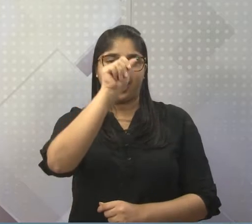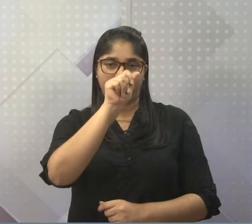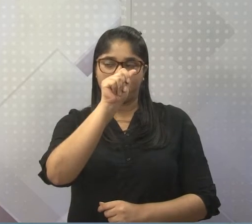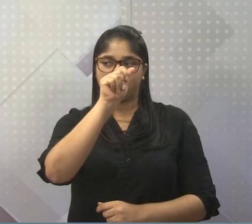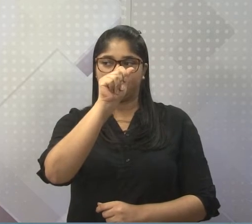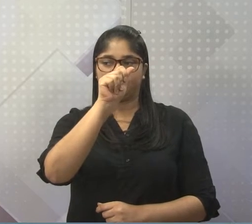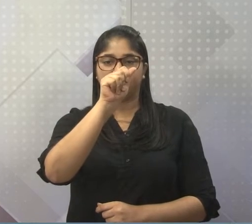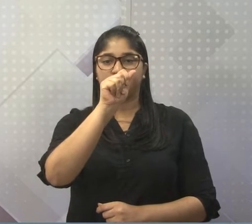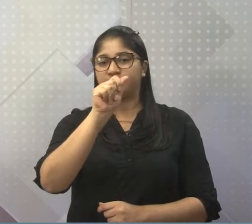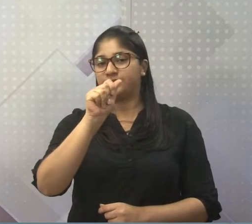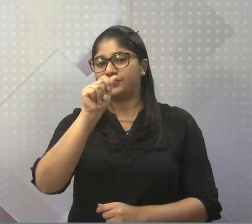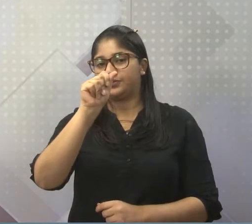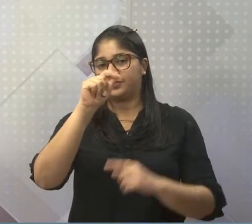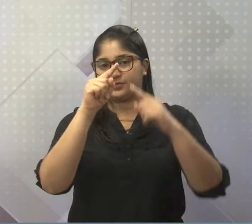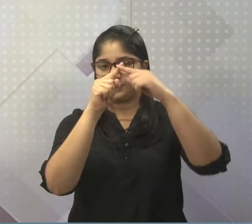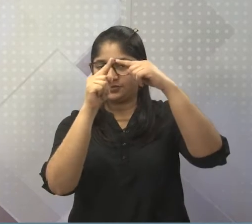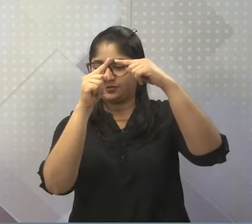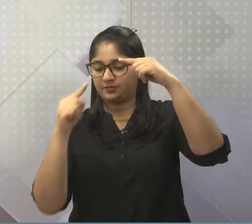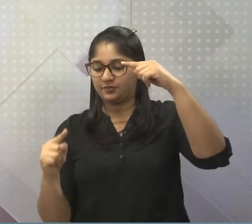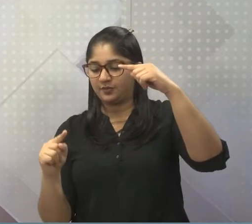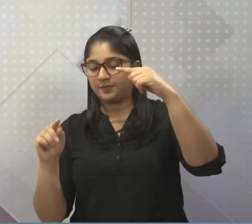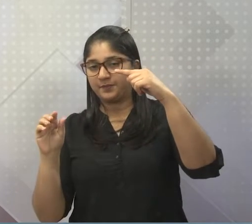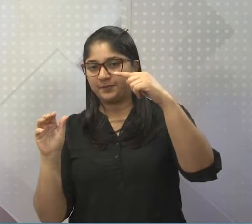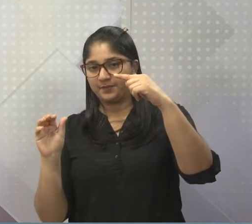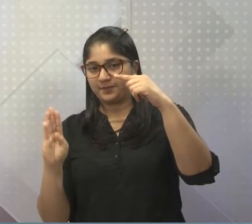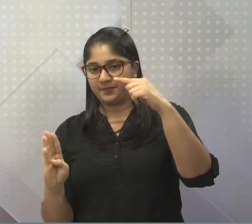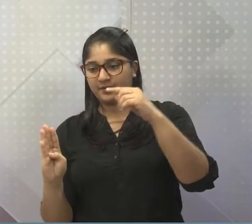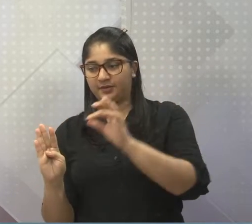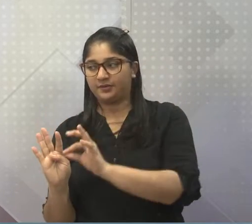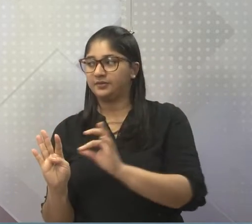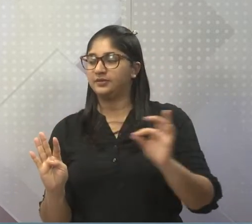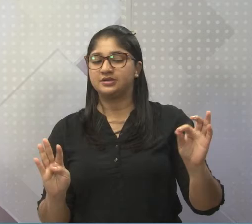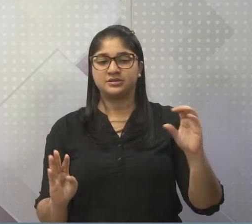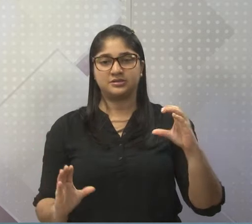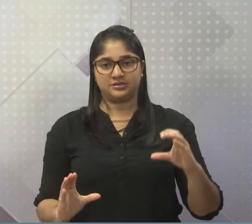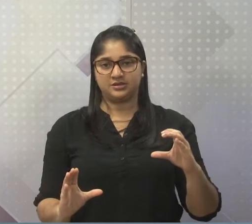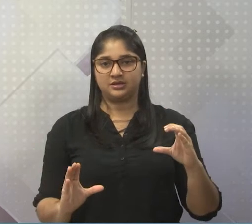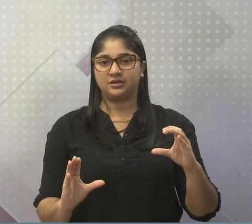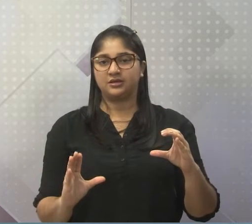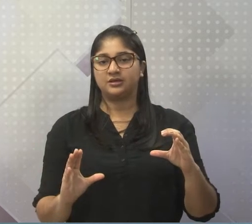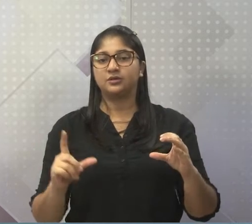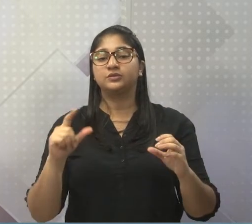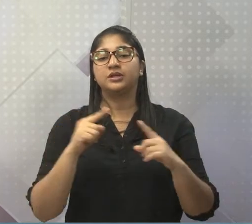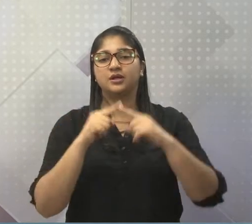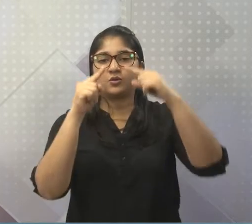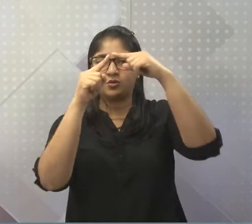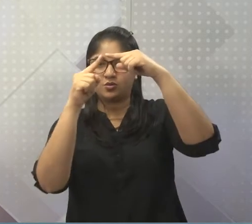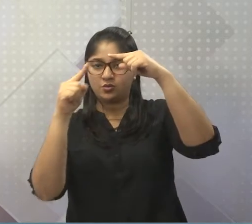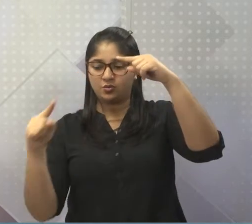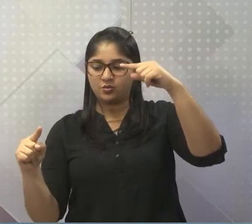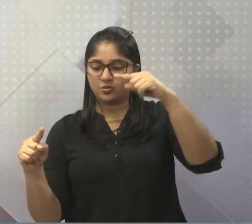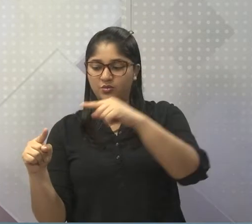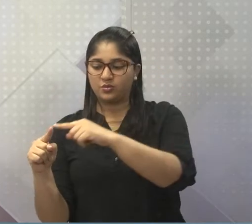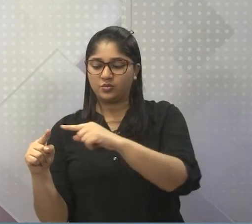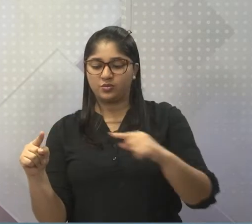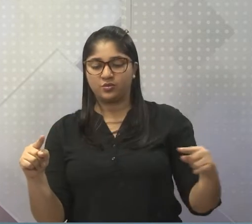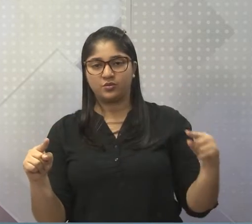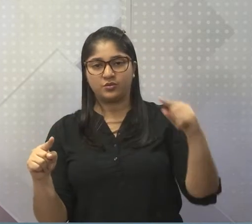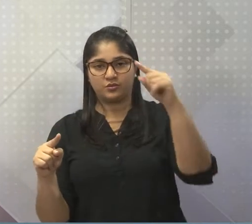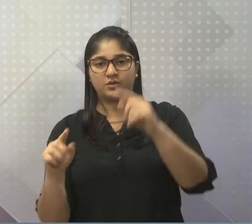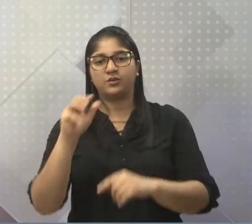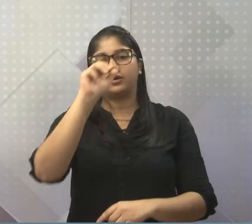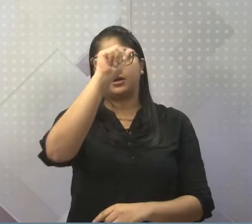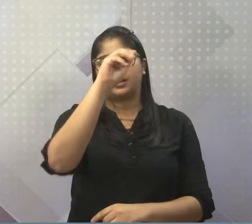vértice A, este é o meu vértice B e este é o meu vértice C. Eu tenho um triângulo e os meus